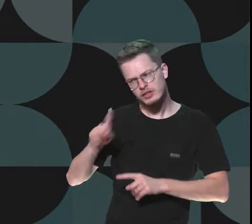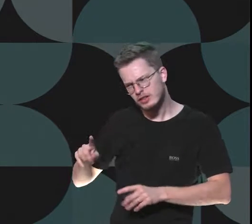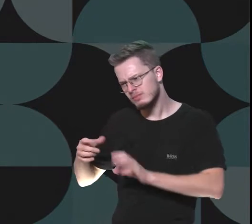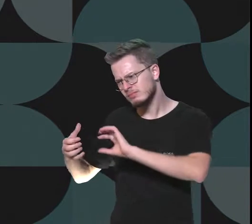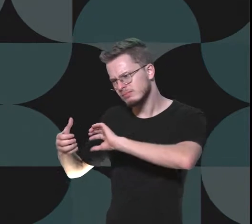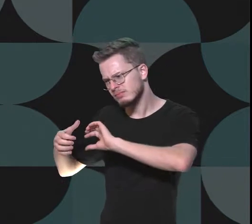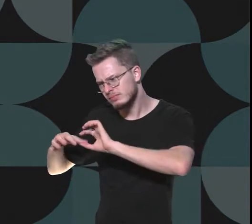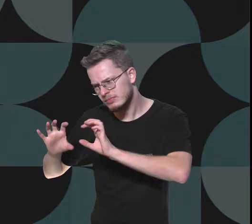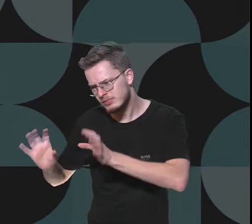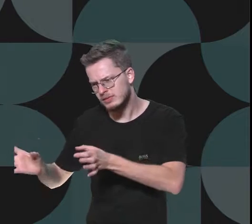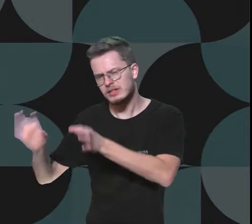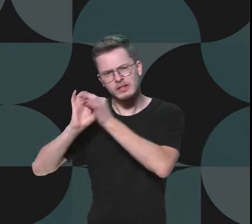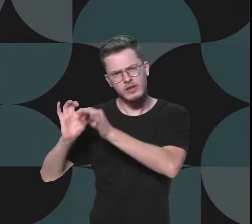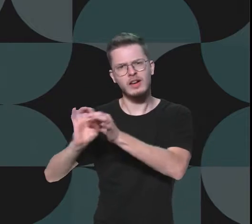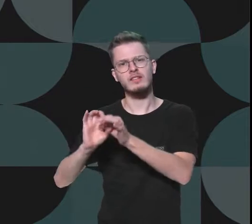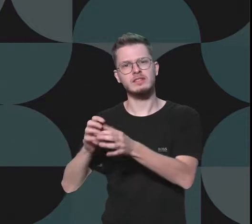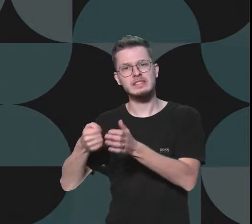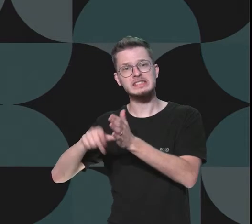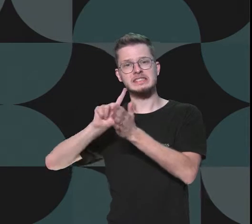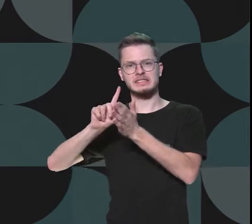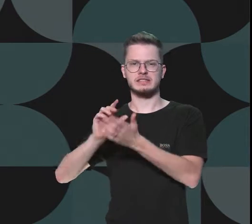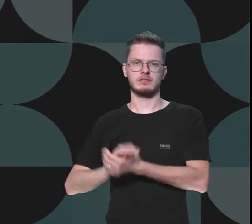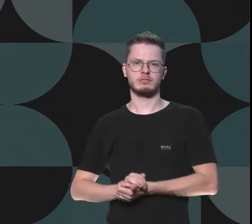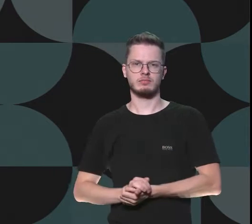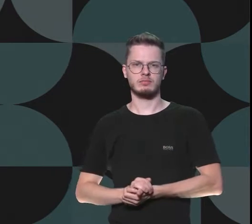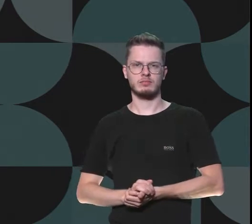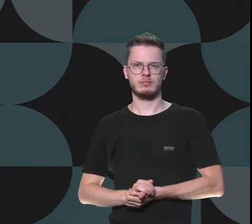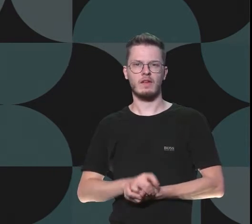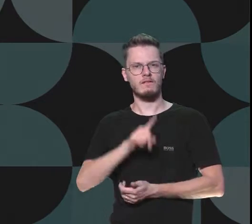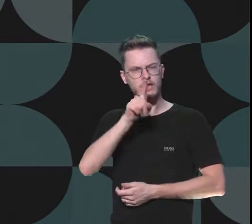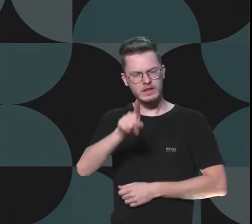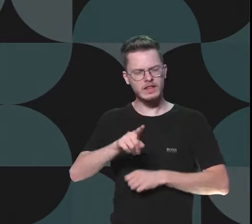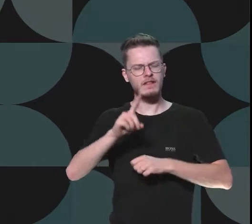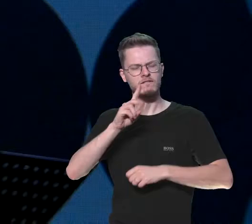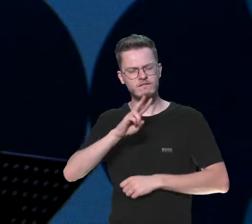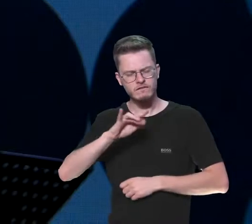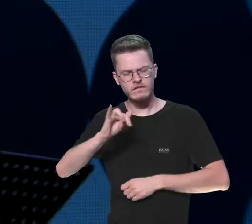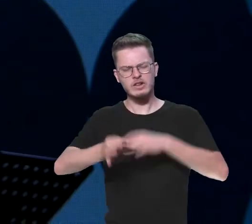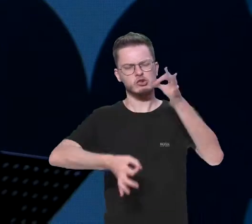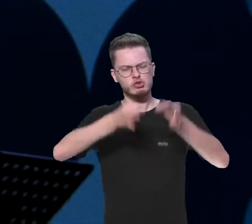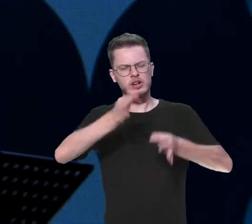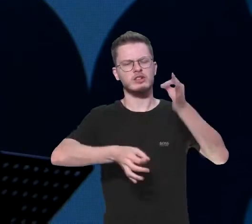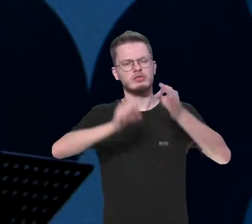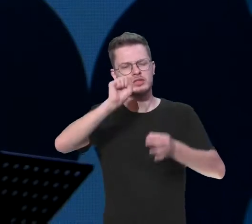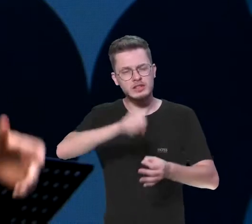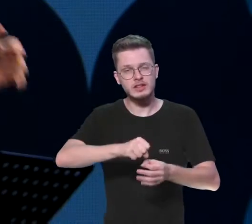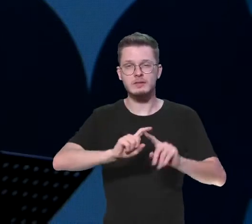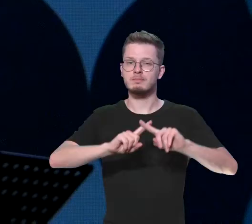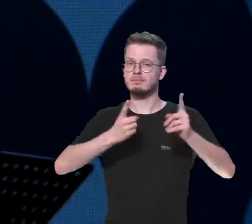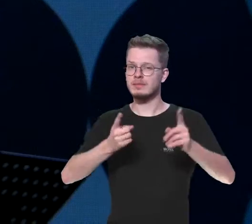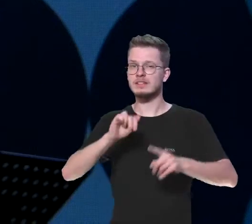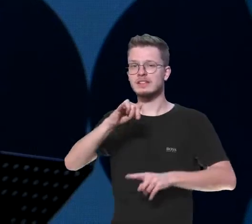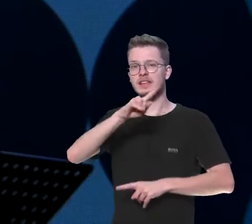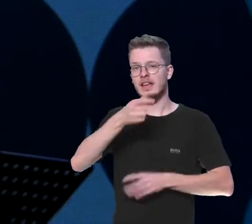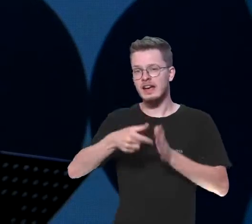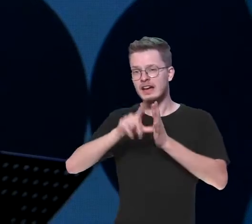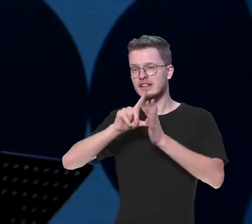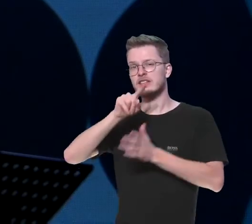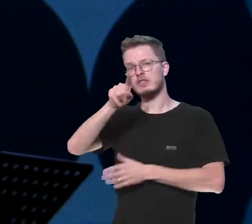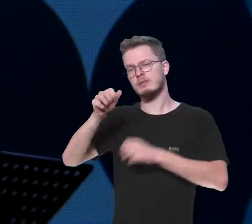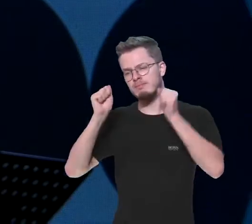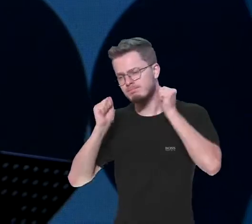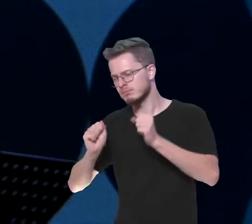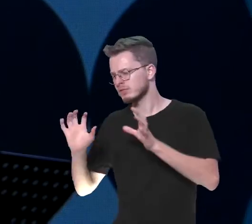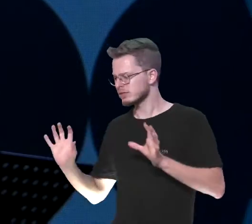verdade lhe digo, que você não sairá dali, enquanto não pagar o último centavo. Senhor, eu oro que agora o Senhor quebrante